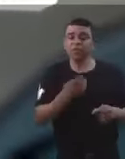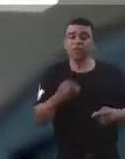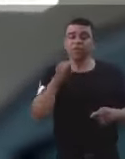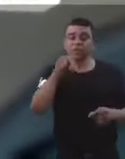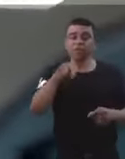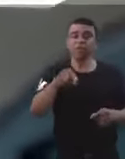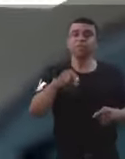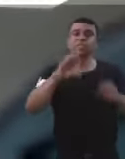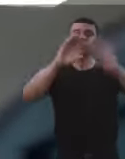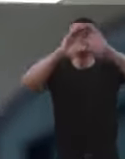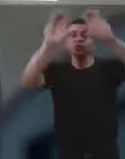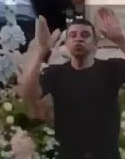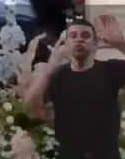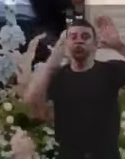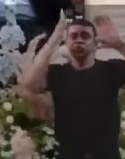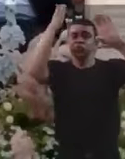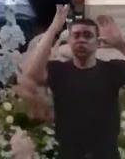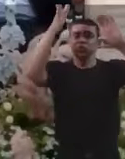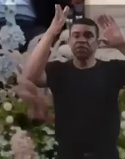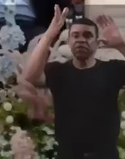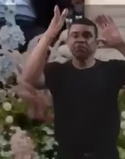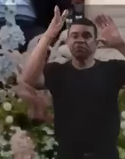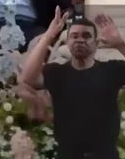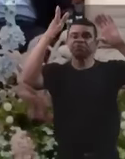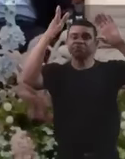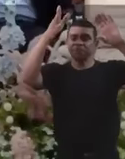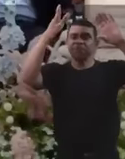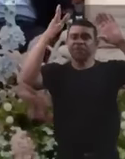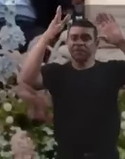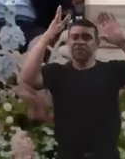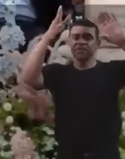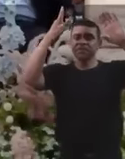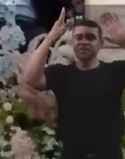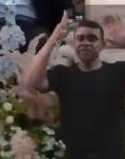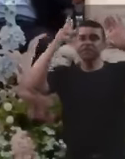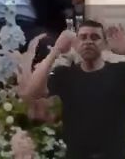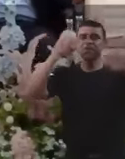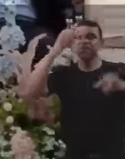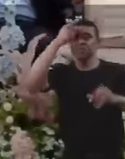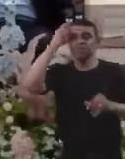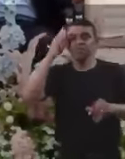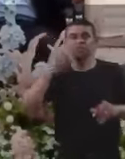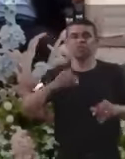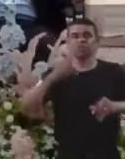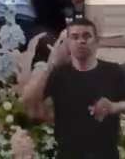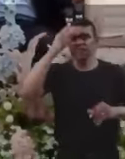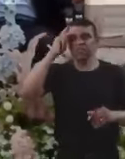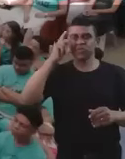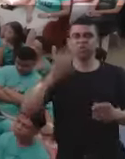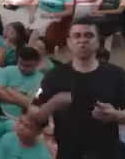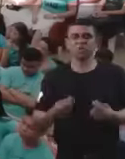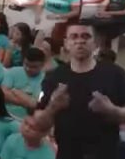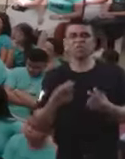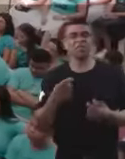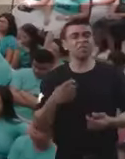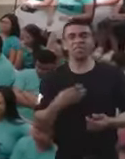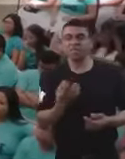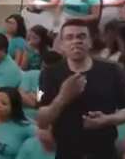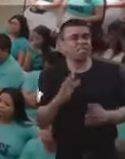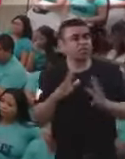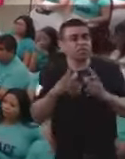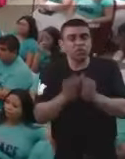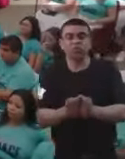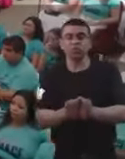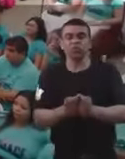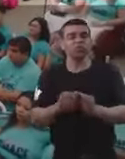na avareza. O que é o avarento? É aquele que não se contenta com o que tem, compete com quem tem